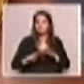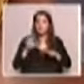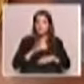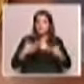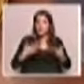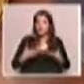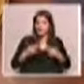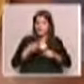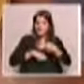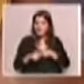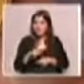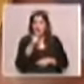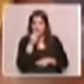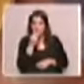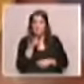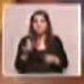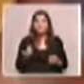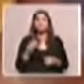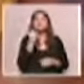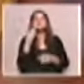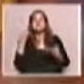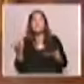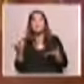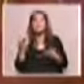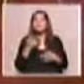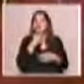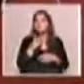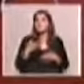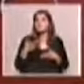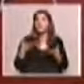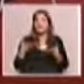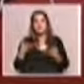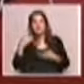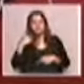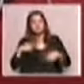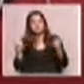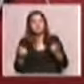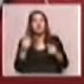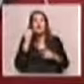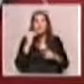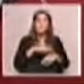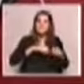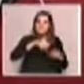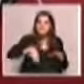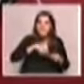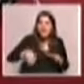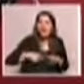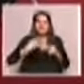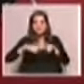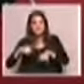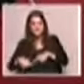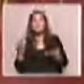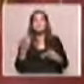de vendermos os alimentos é realmente ajudá-los e mostrar às pessoas como se podem cozinhar de formas diferentes.